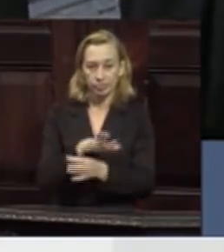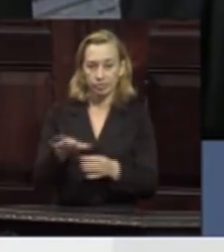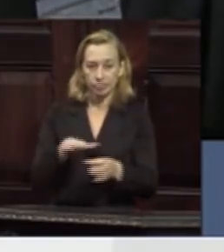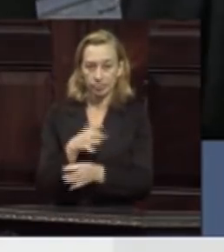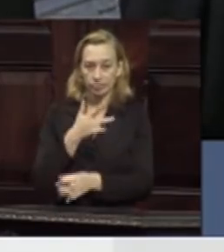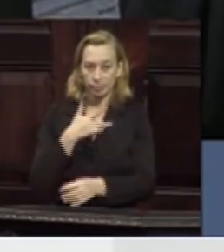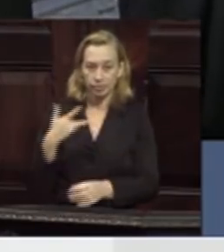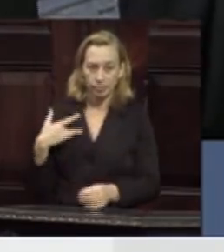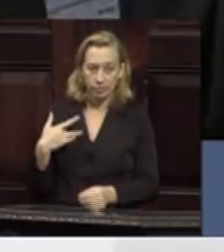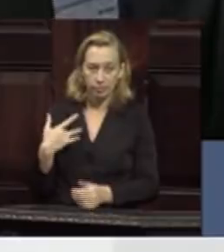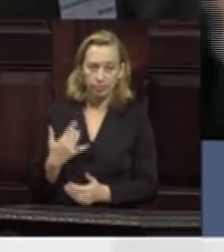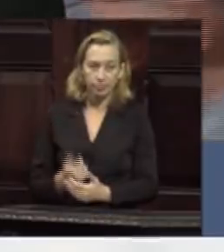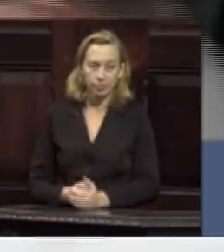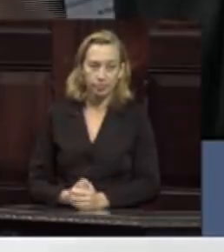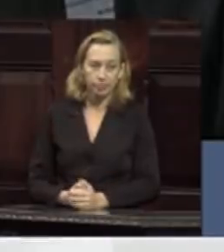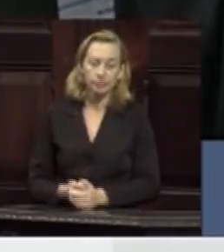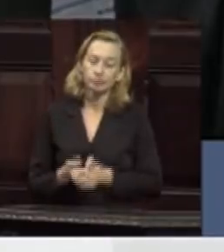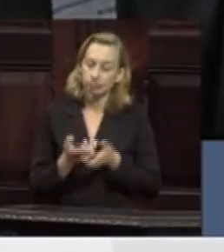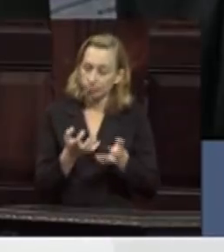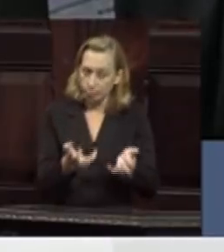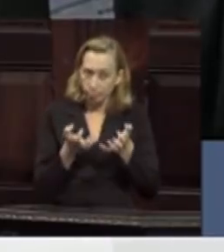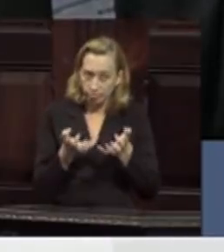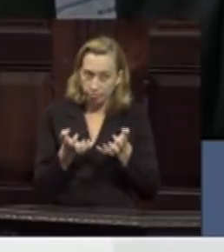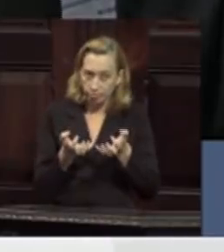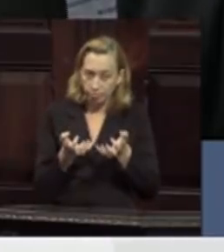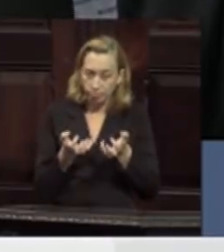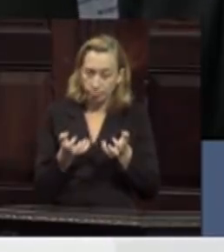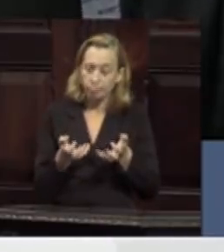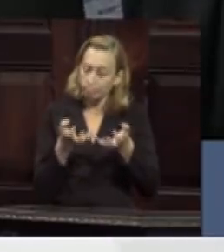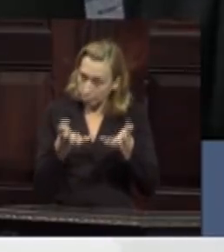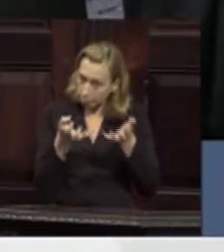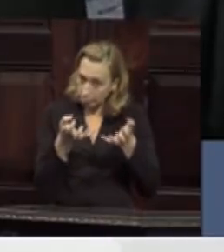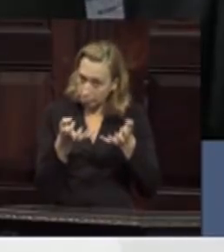reivindicam, eles querem,